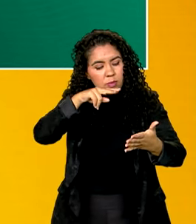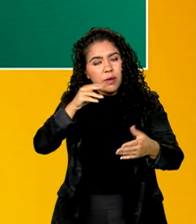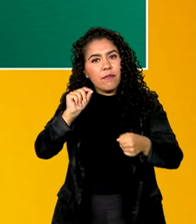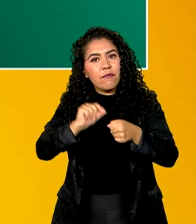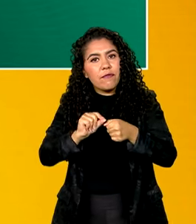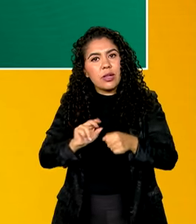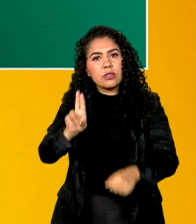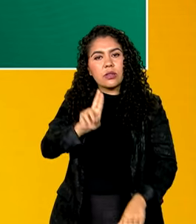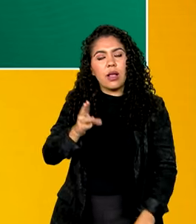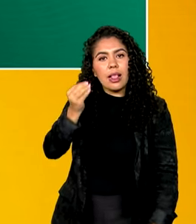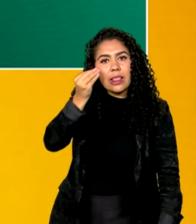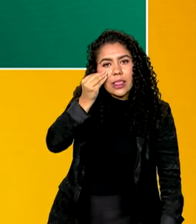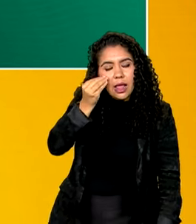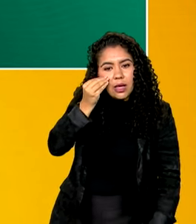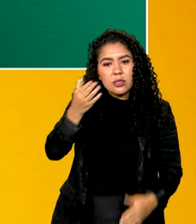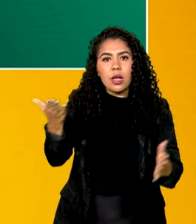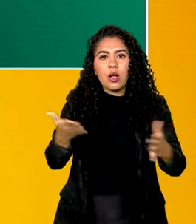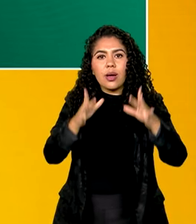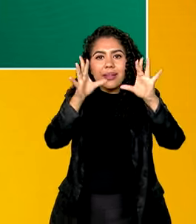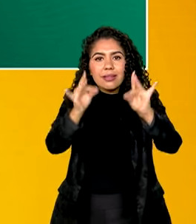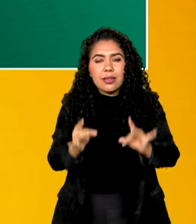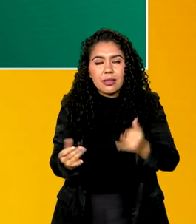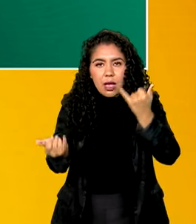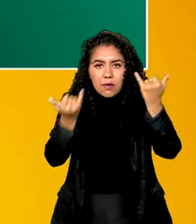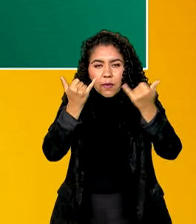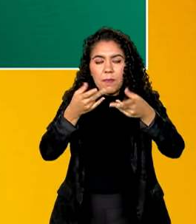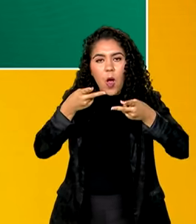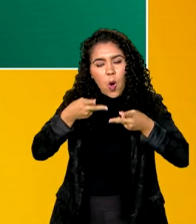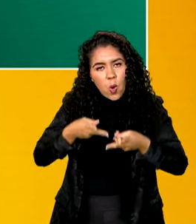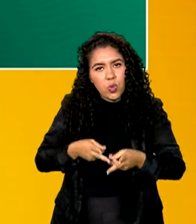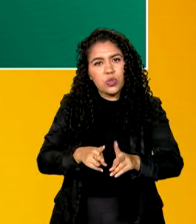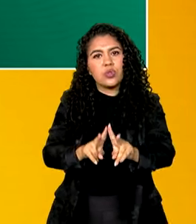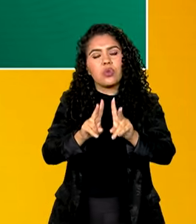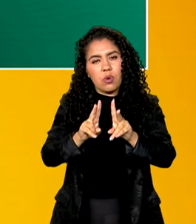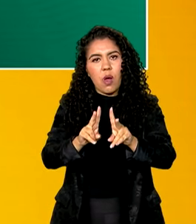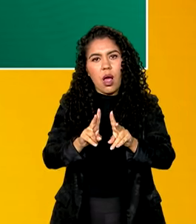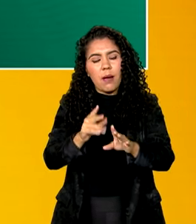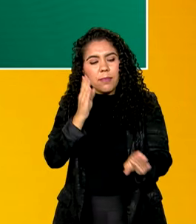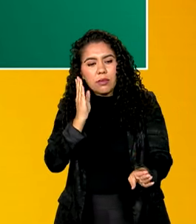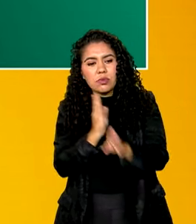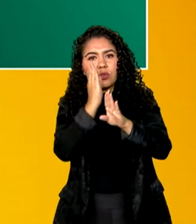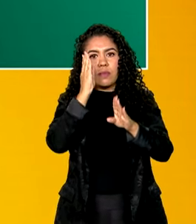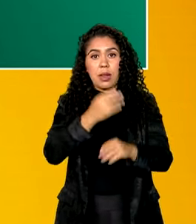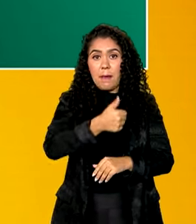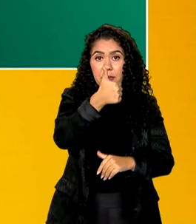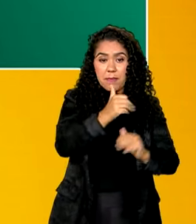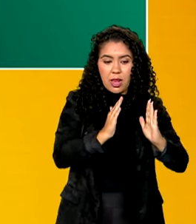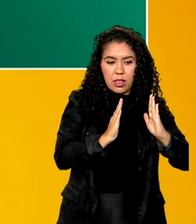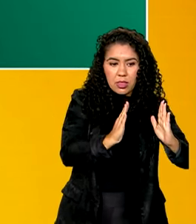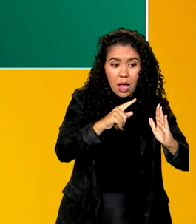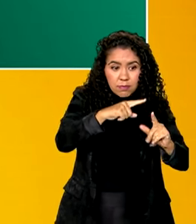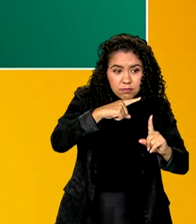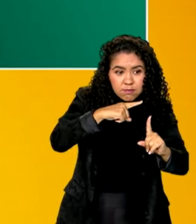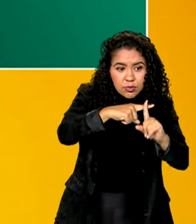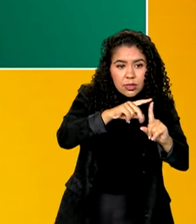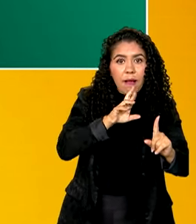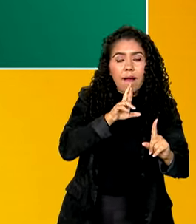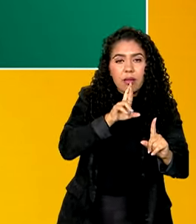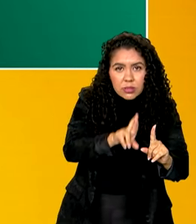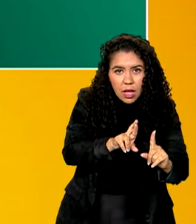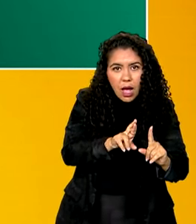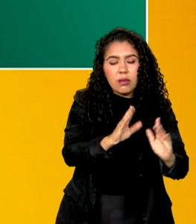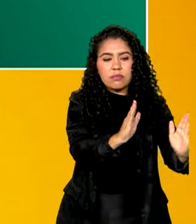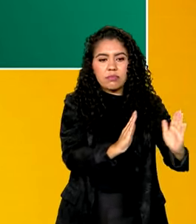O livreto agora traz informações para dar seguimento ao diagnóstico quando a primeira etapa do teste é positiva, já que é